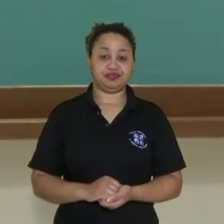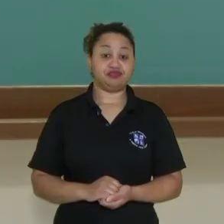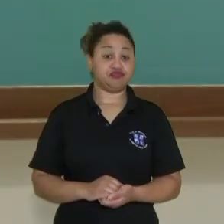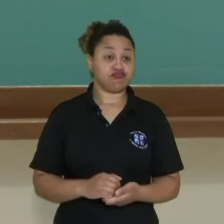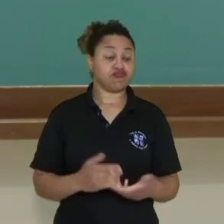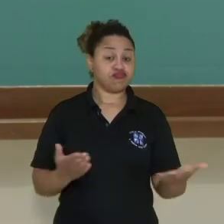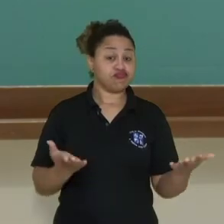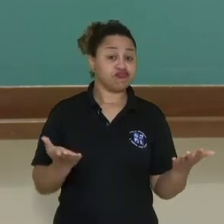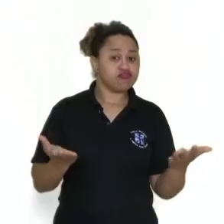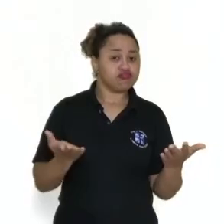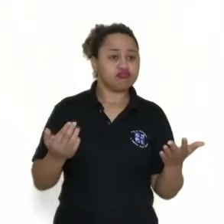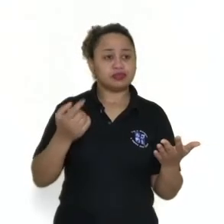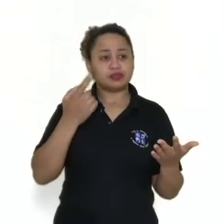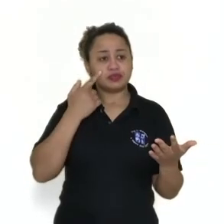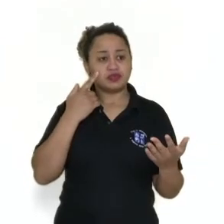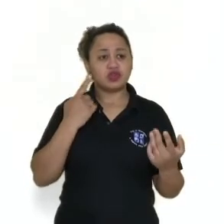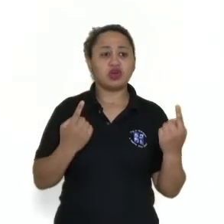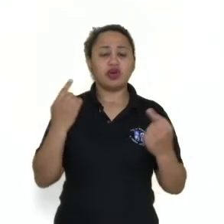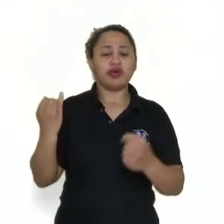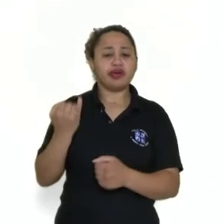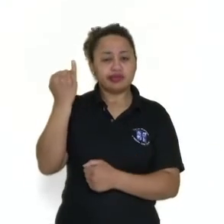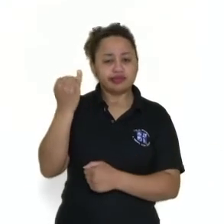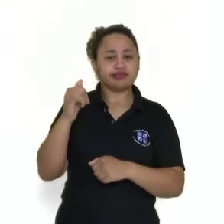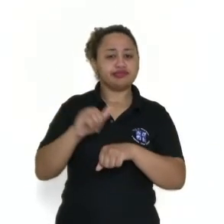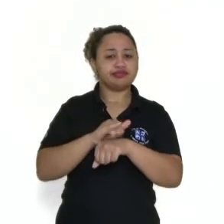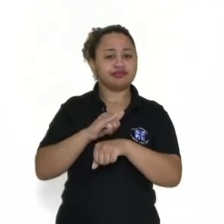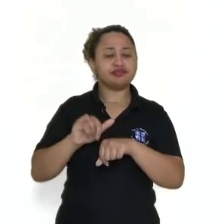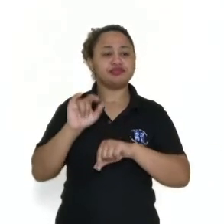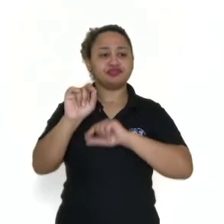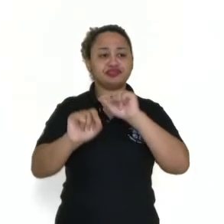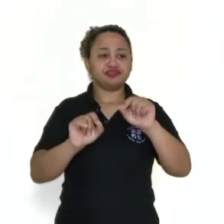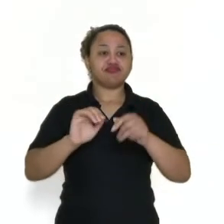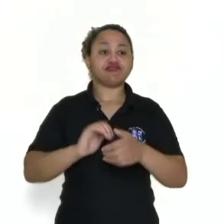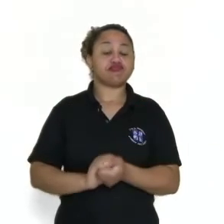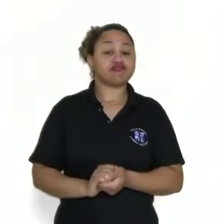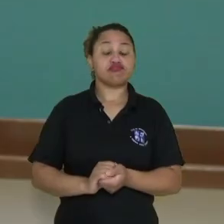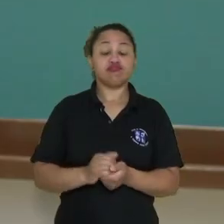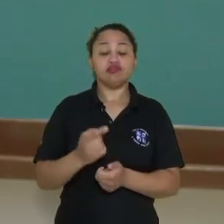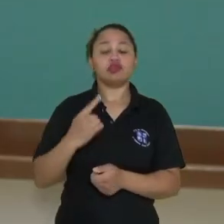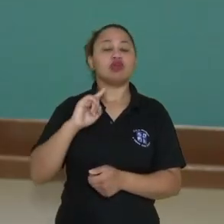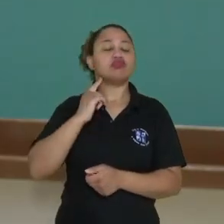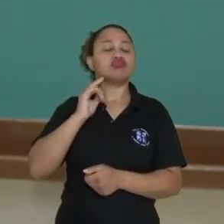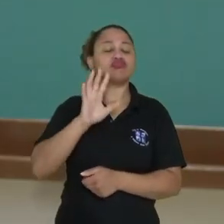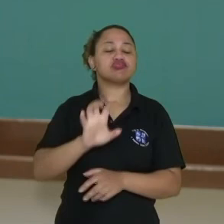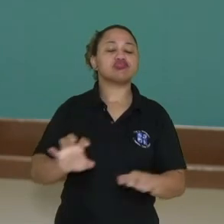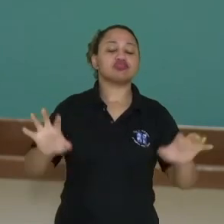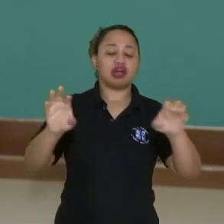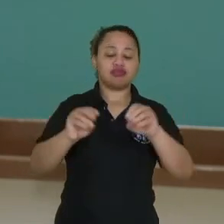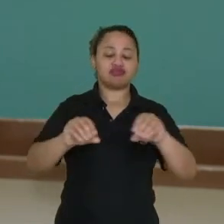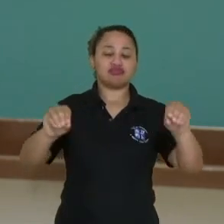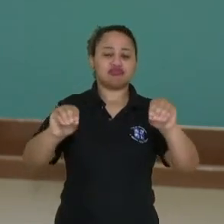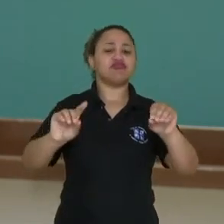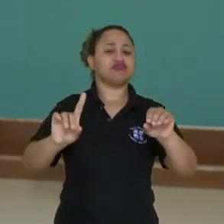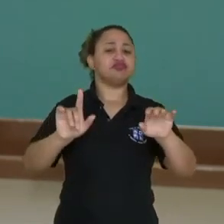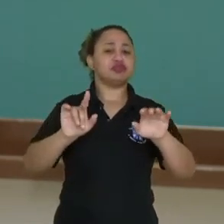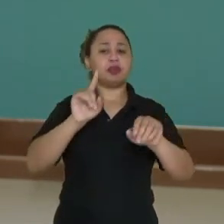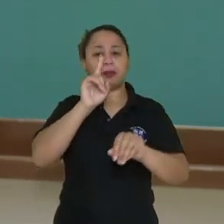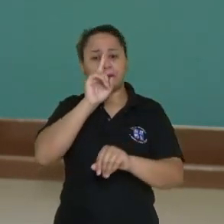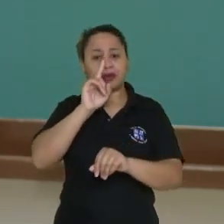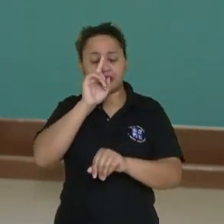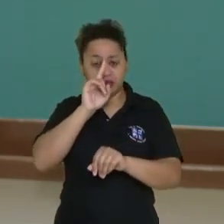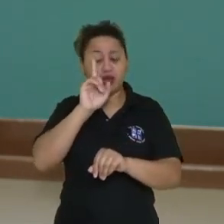Vamos lá então, pessoal? Qual a importância desse método? Além de não poluir o solo com substâncias tóxicas, aí eu estou falando